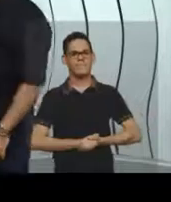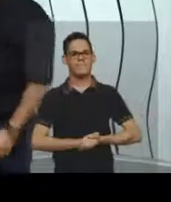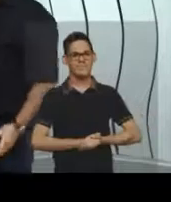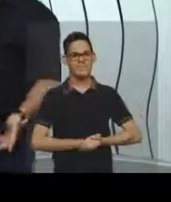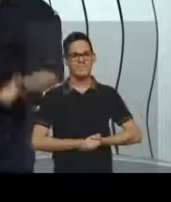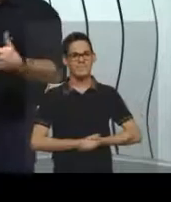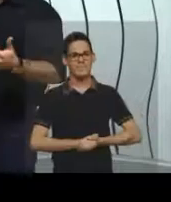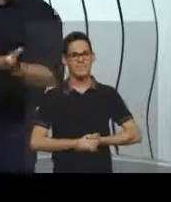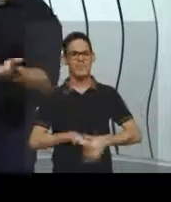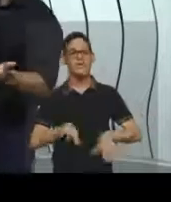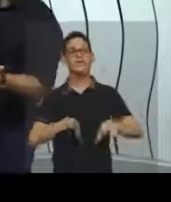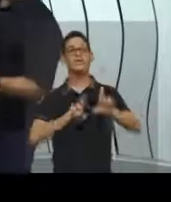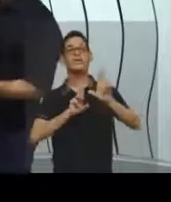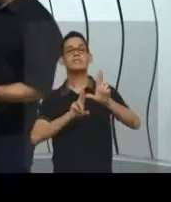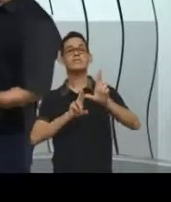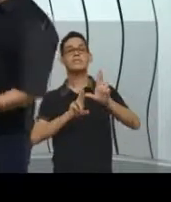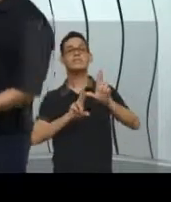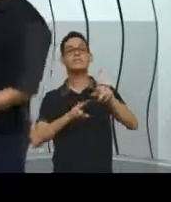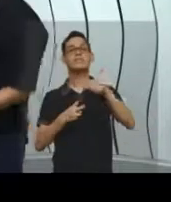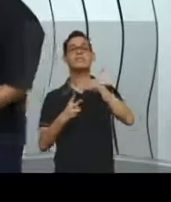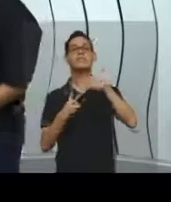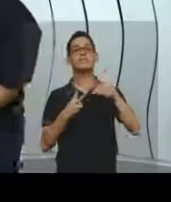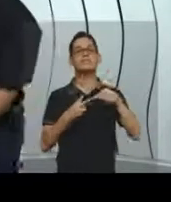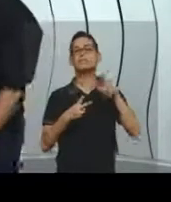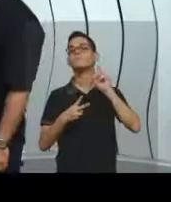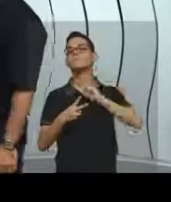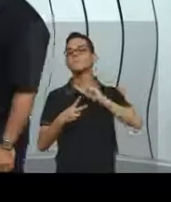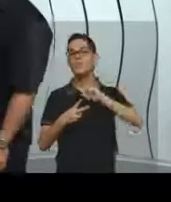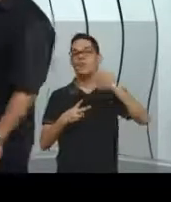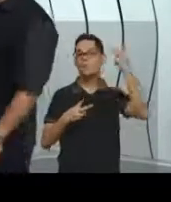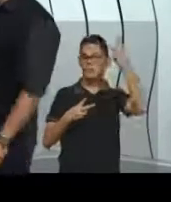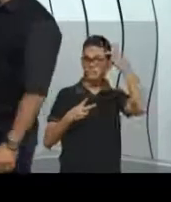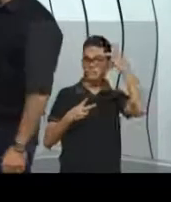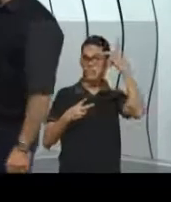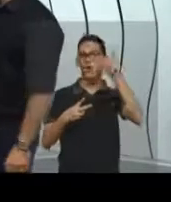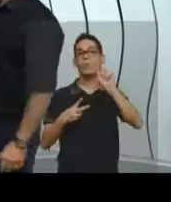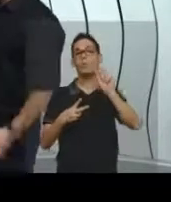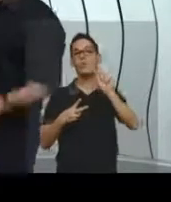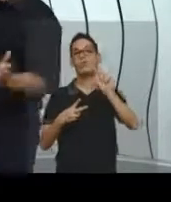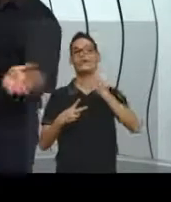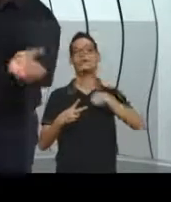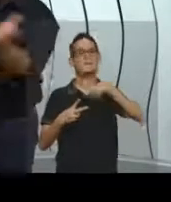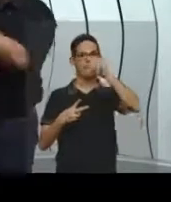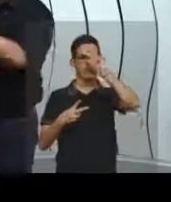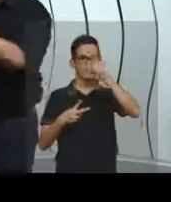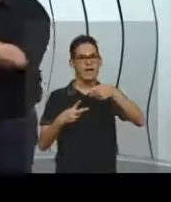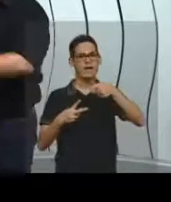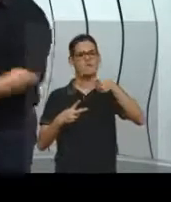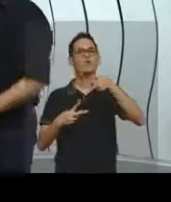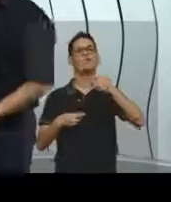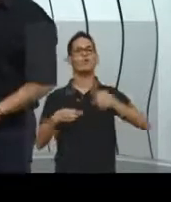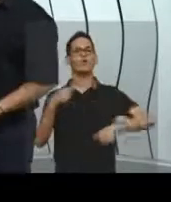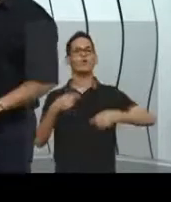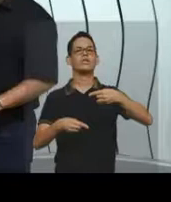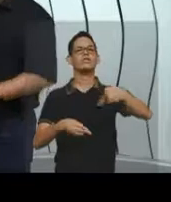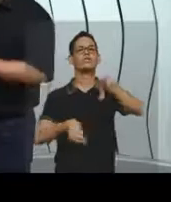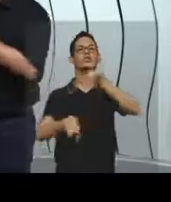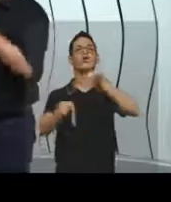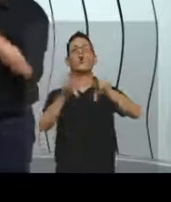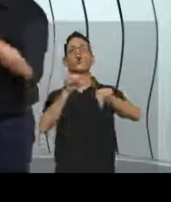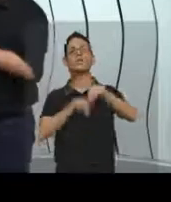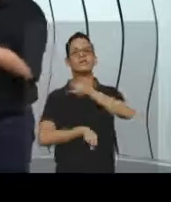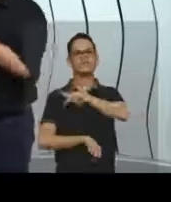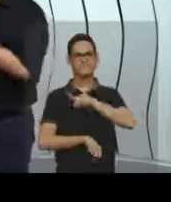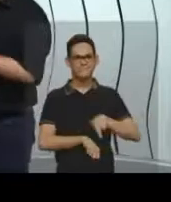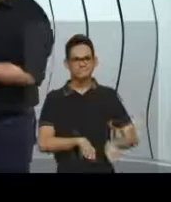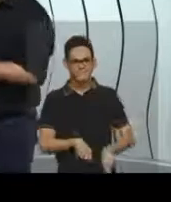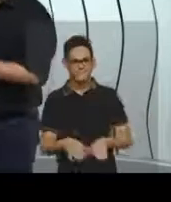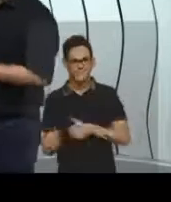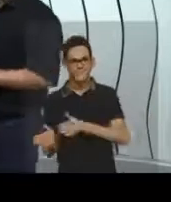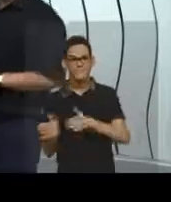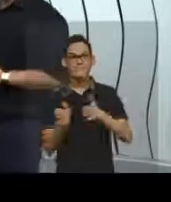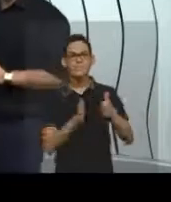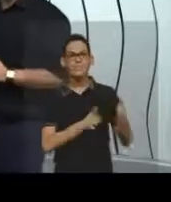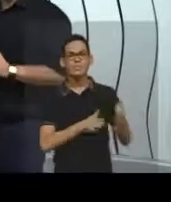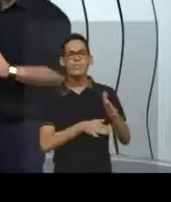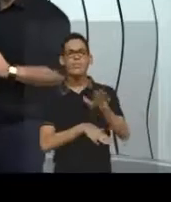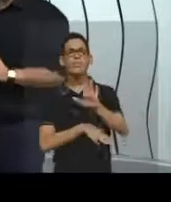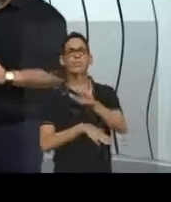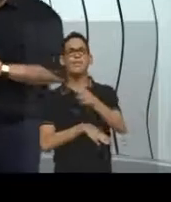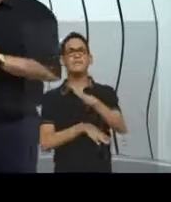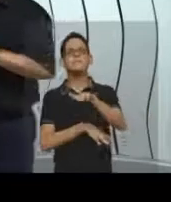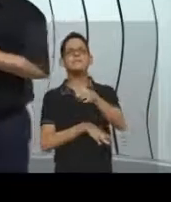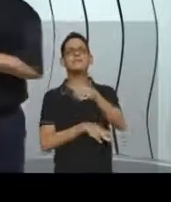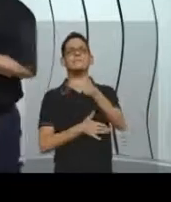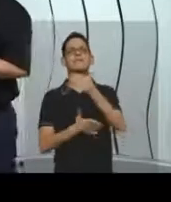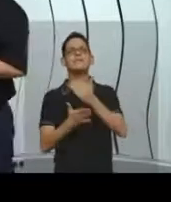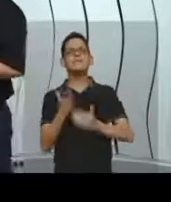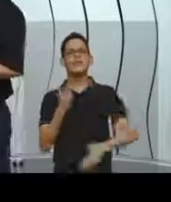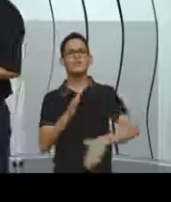elites, tá? Bom, mas como eu falei antes, até 1960, segunda metade do século XX, 50% da população